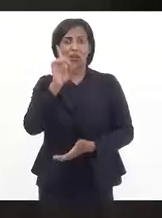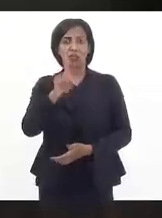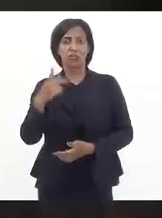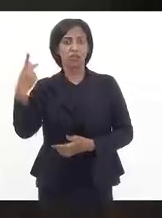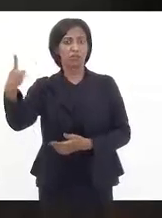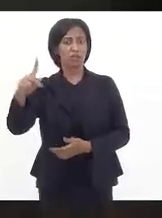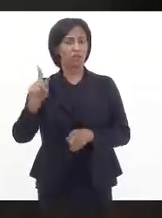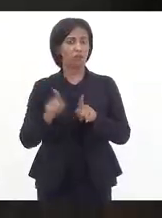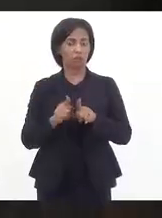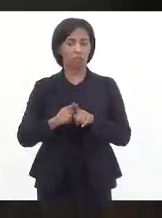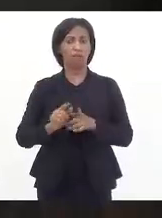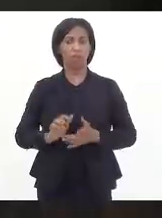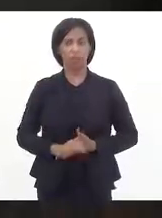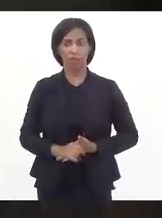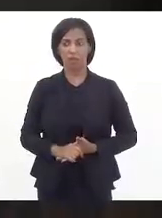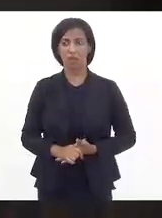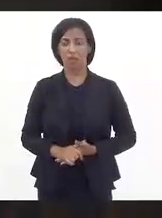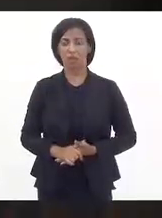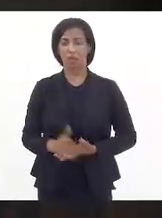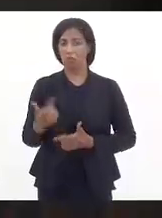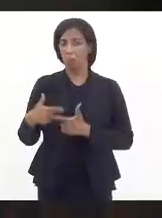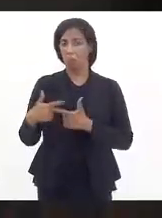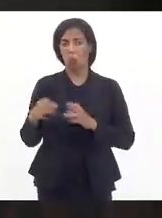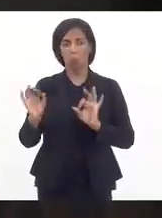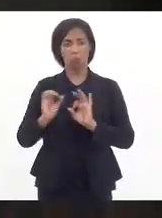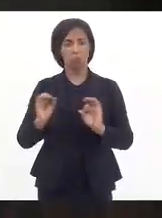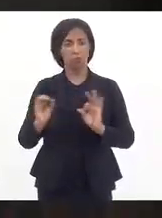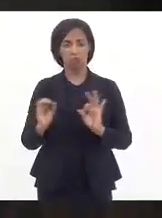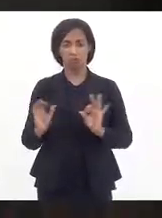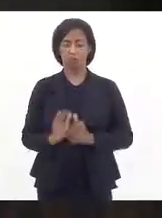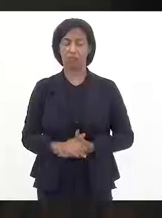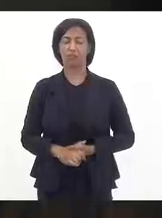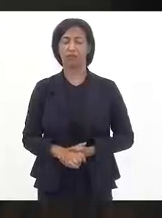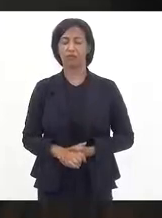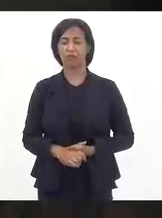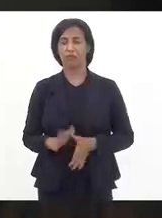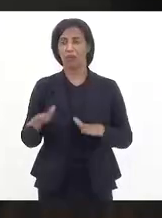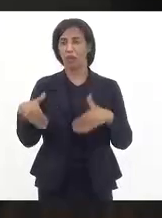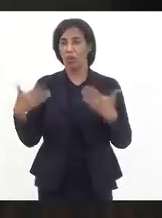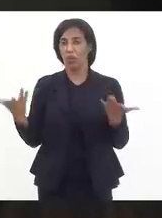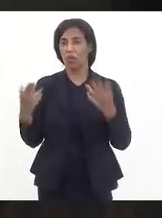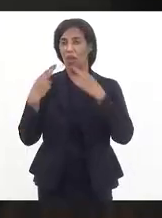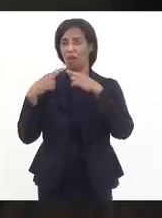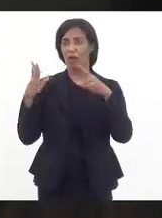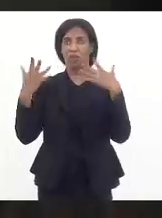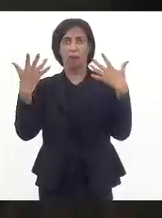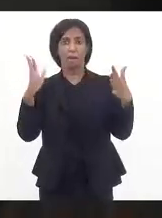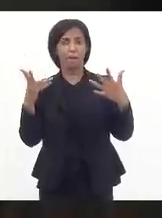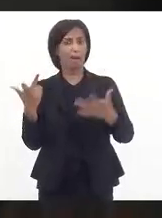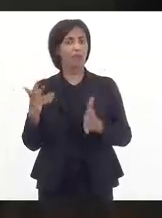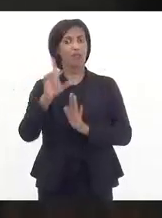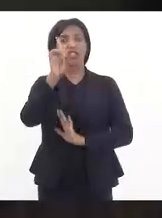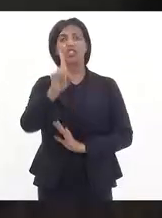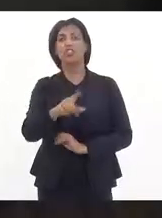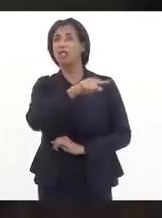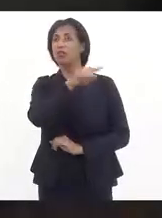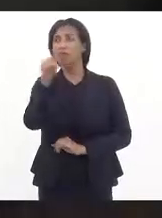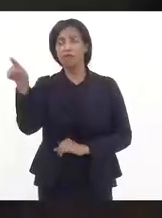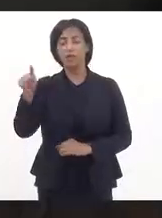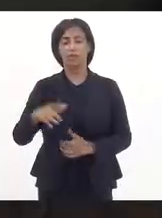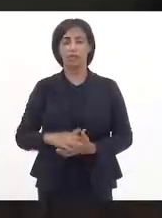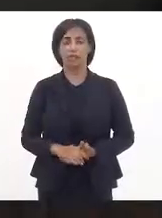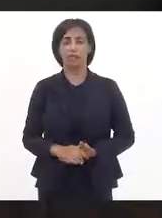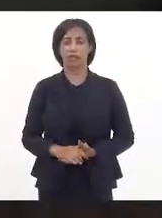tá no direito deles também vai problema nenhum nenhum nenhum conta aí só vai aplauso tá no direito de